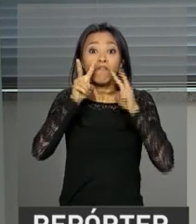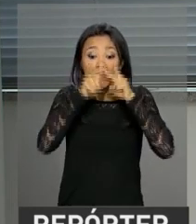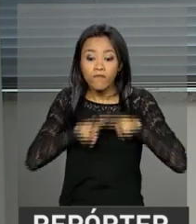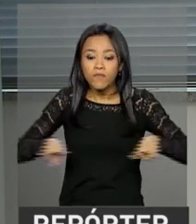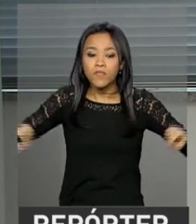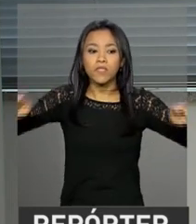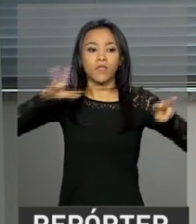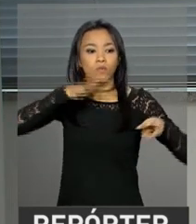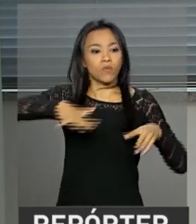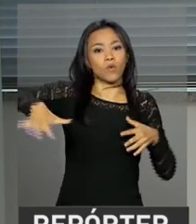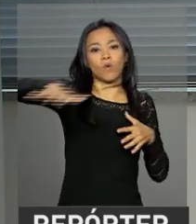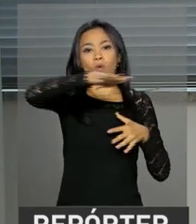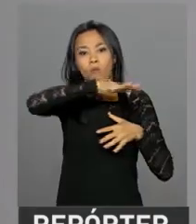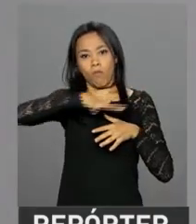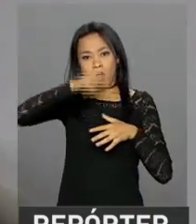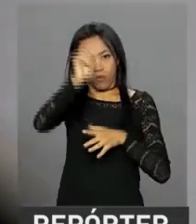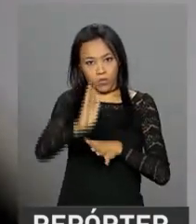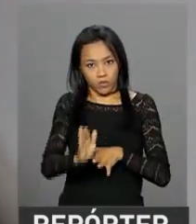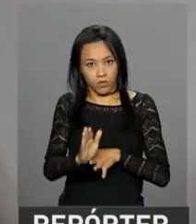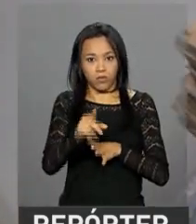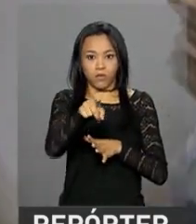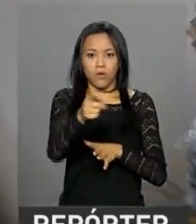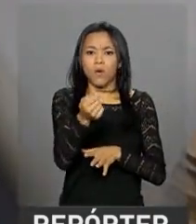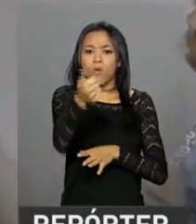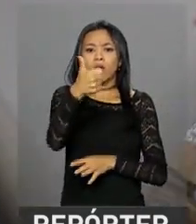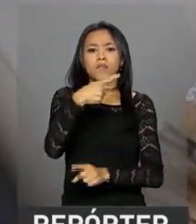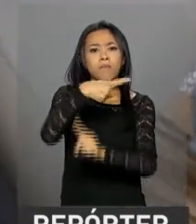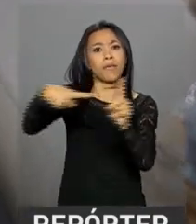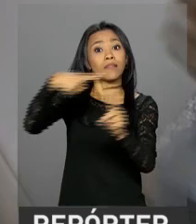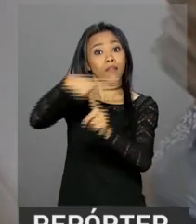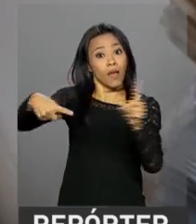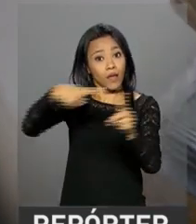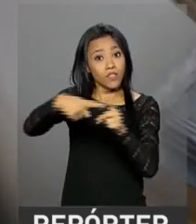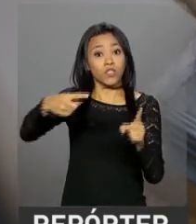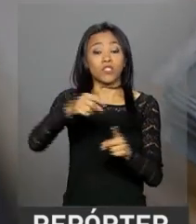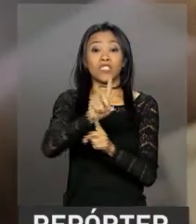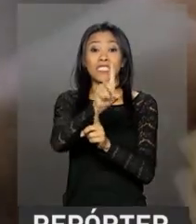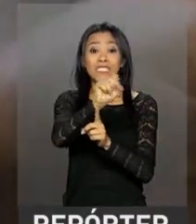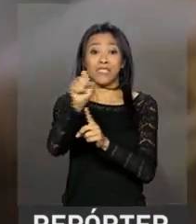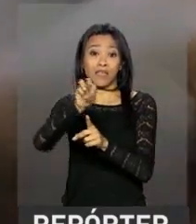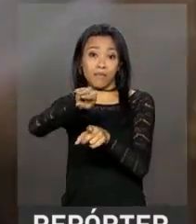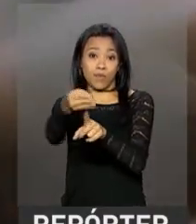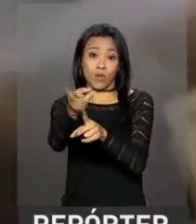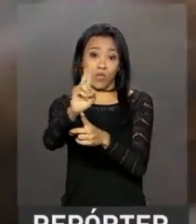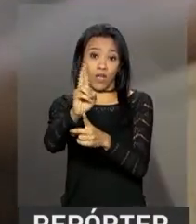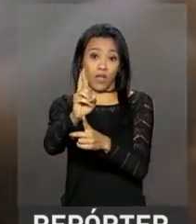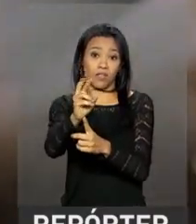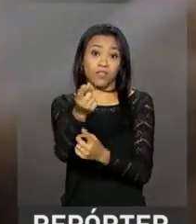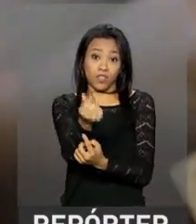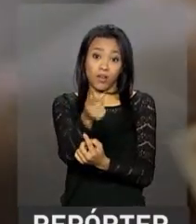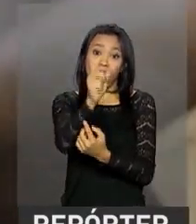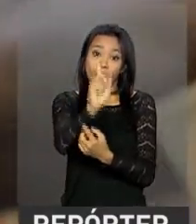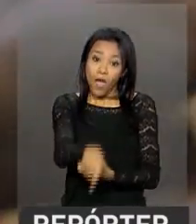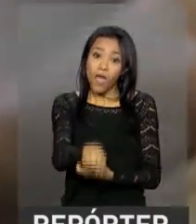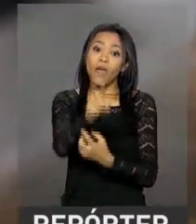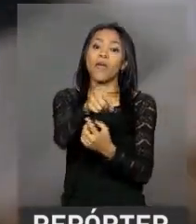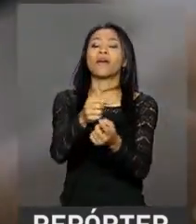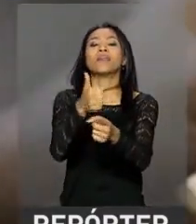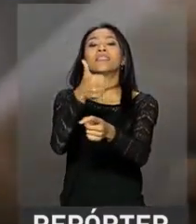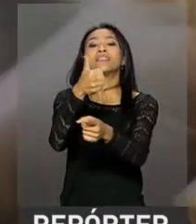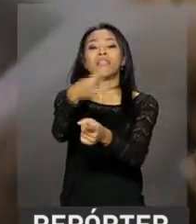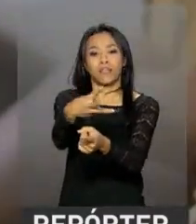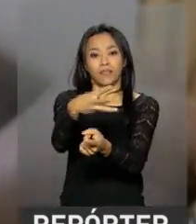das autarquias e fundações públicas federais e quase metade do montante de 100 bilhões de reais é devido apenas três